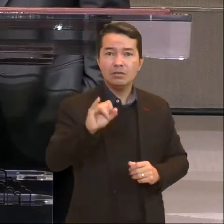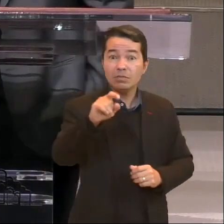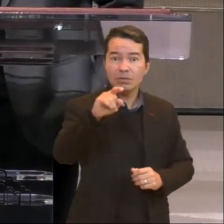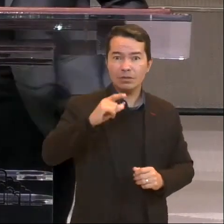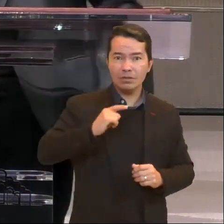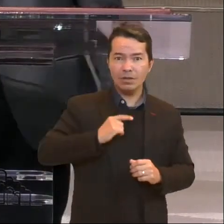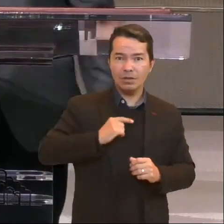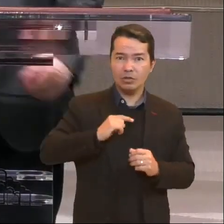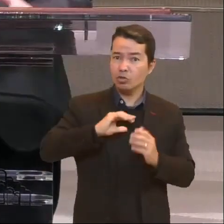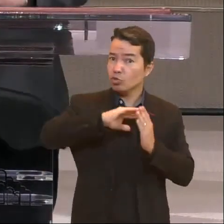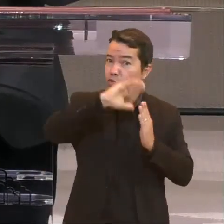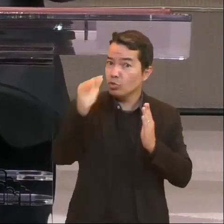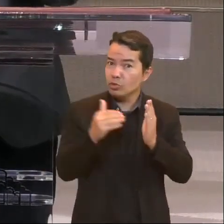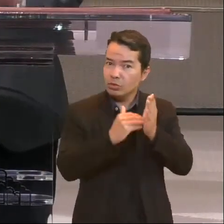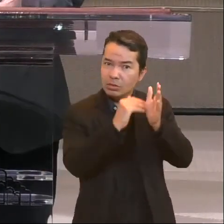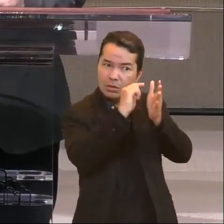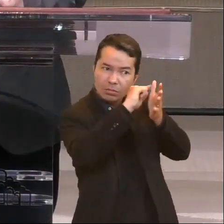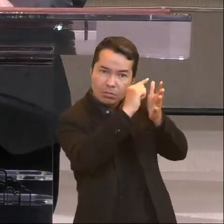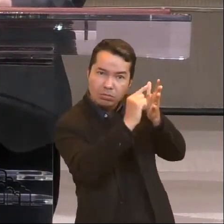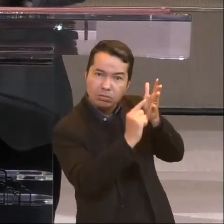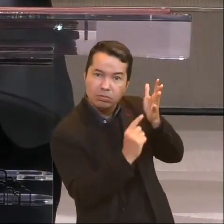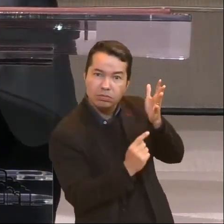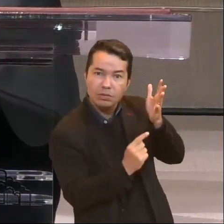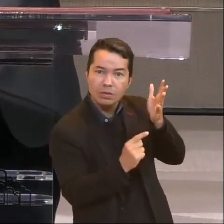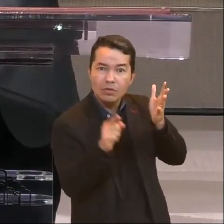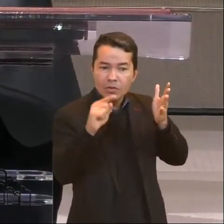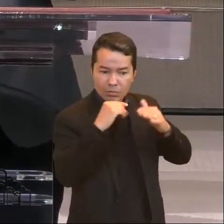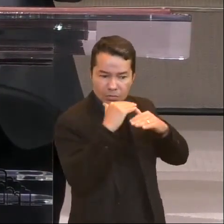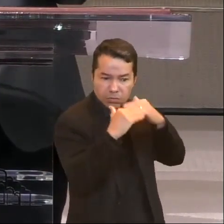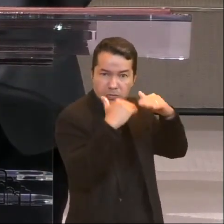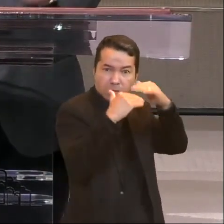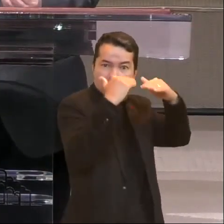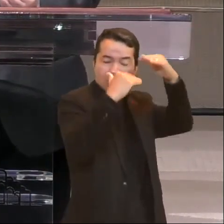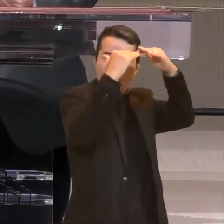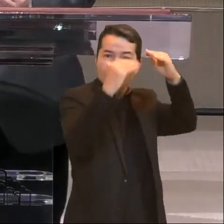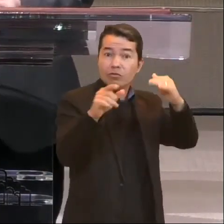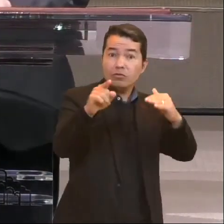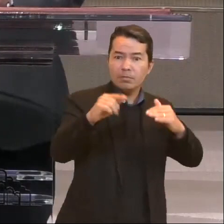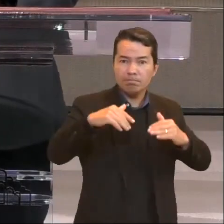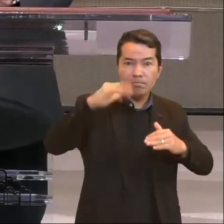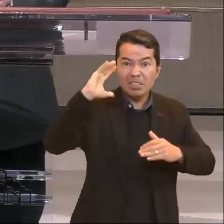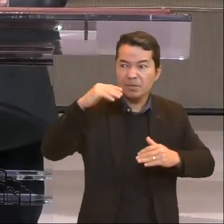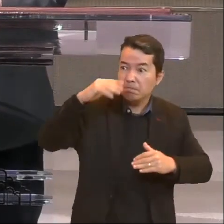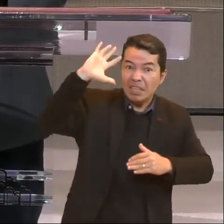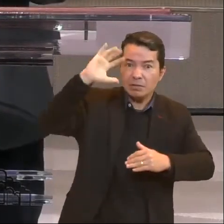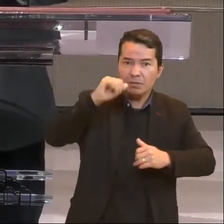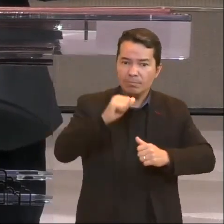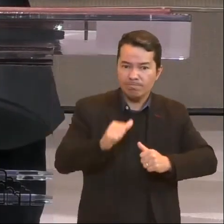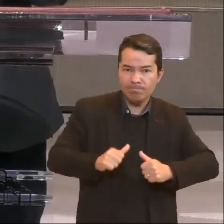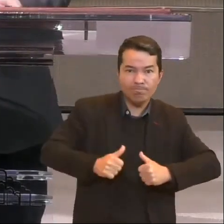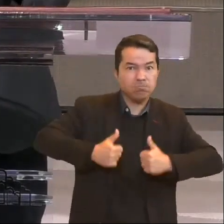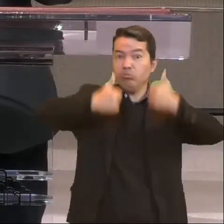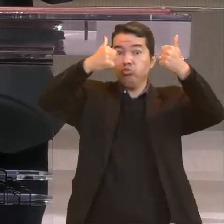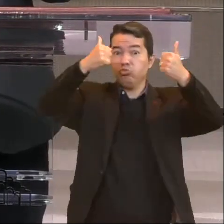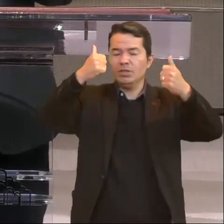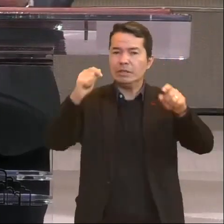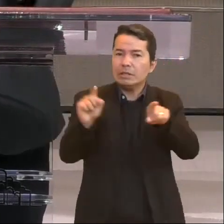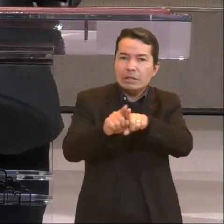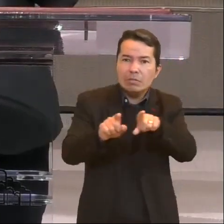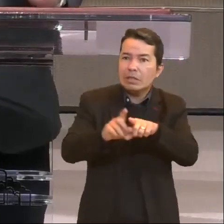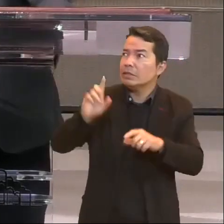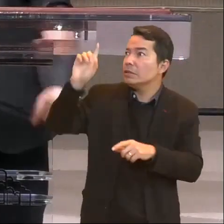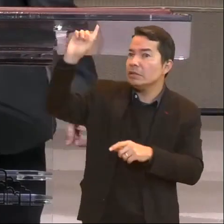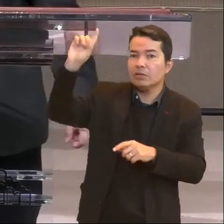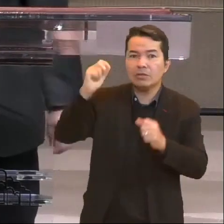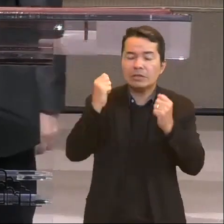tiverem e fizerem com que elas aumentem, serão cada vez mais ativos e produzirão muita coisa